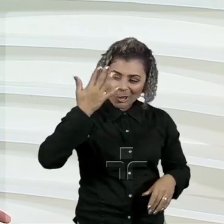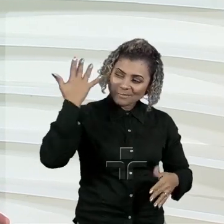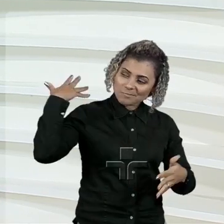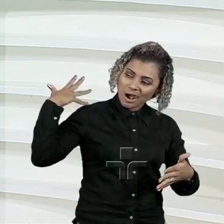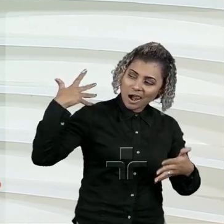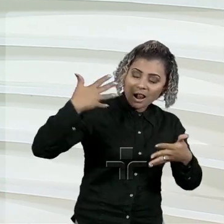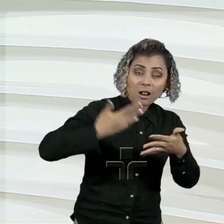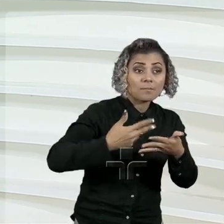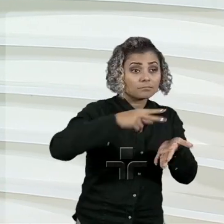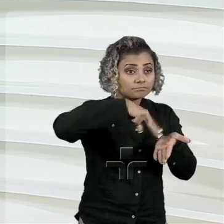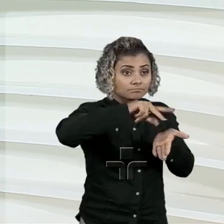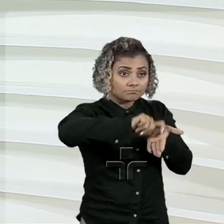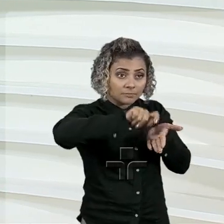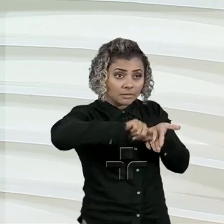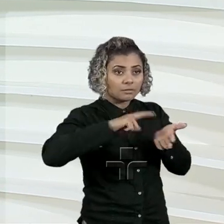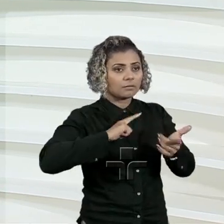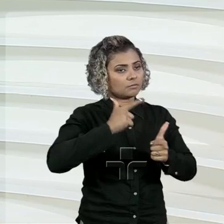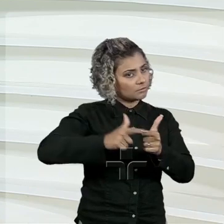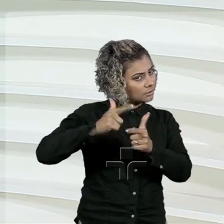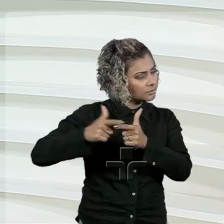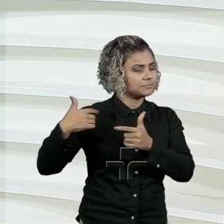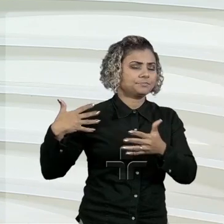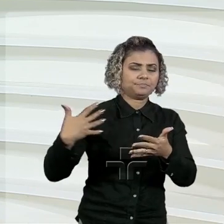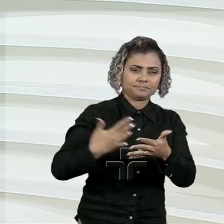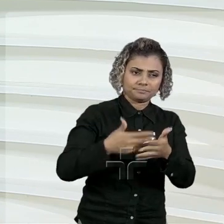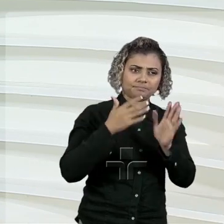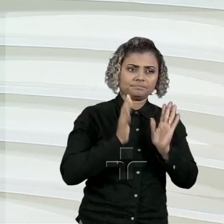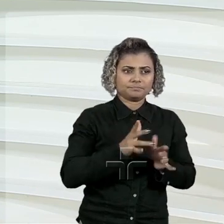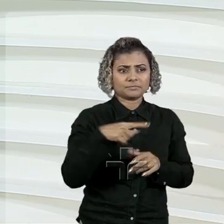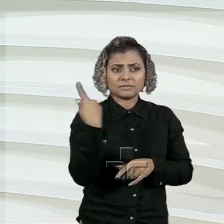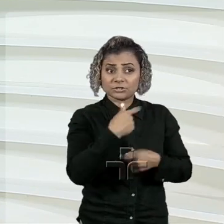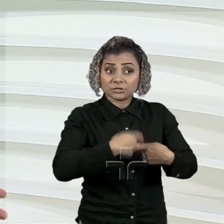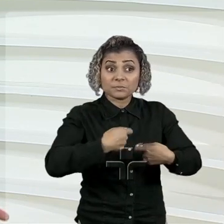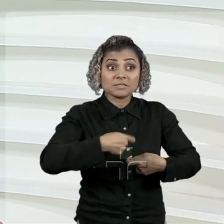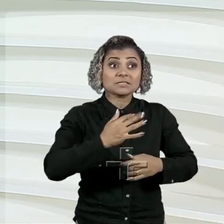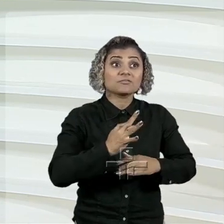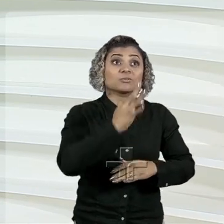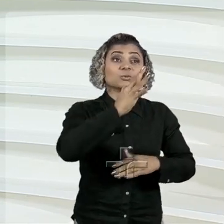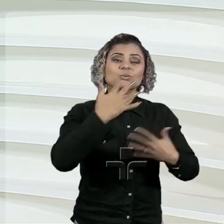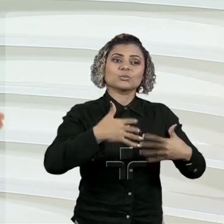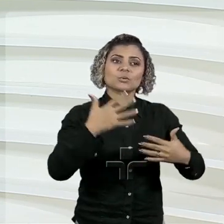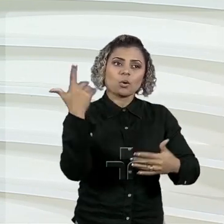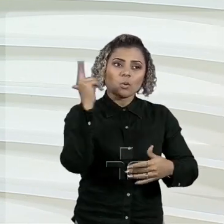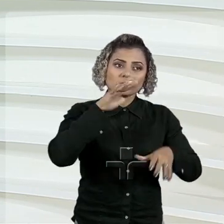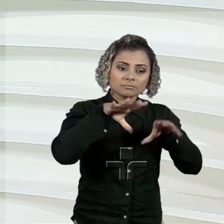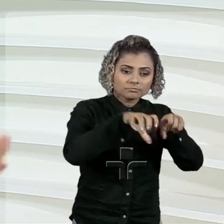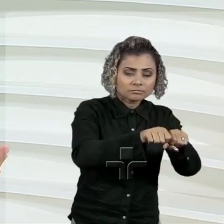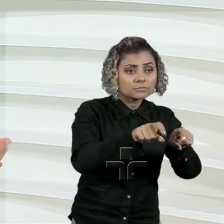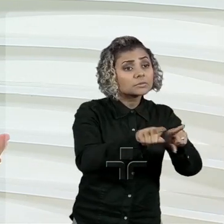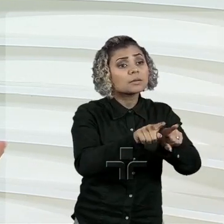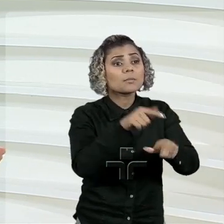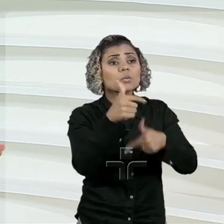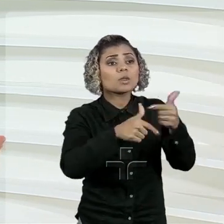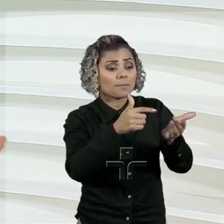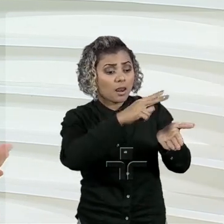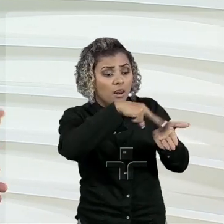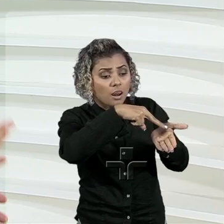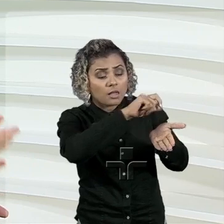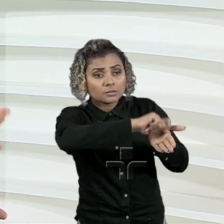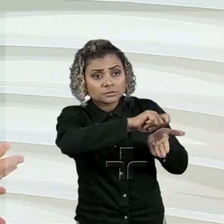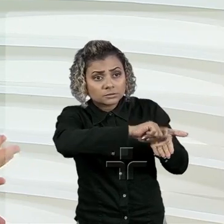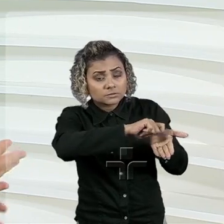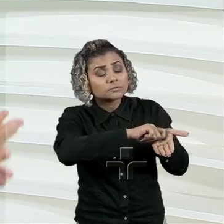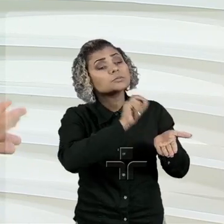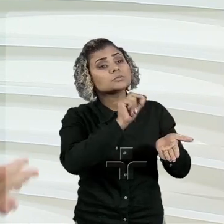de alfabetização, com todos os problemas e ainda com aquilo que a gente ainda precisa alcançar. Por exemplo, o trabalho do ler e escrever aqui, ele